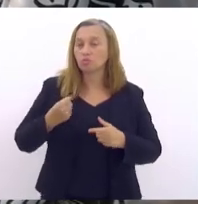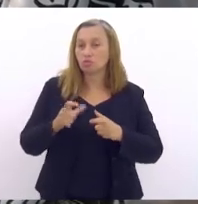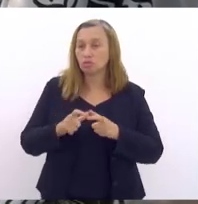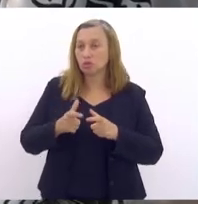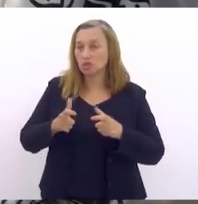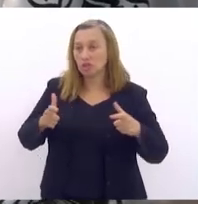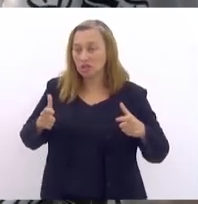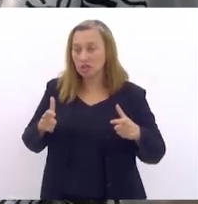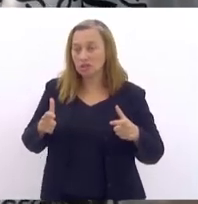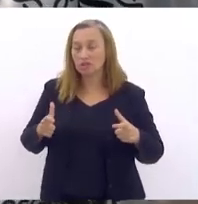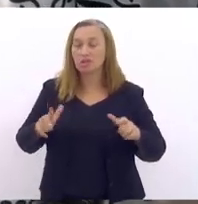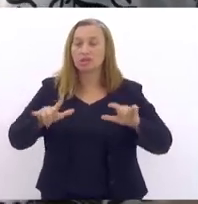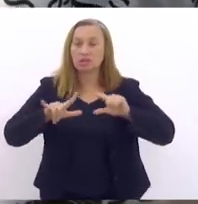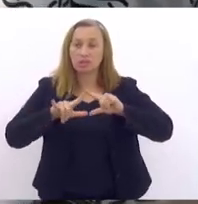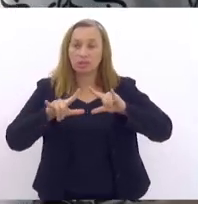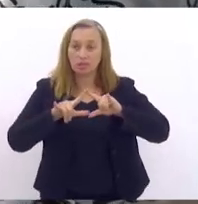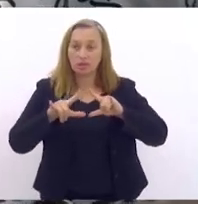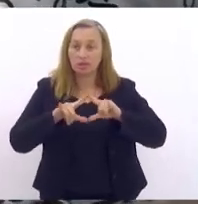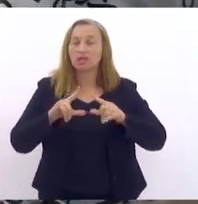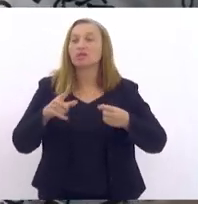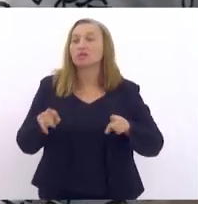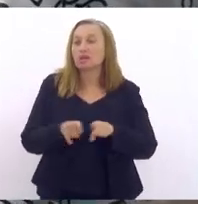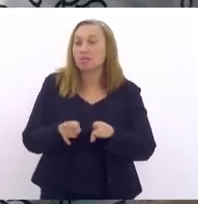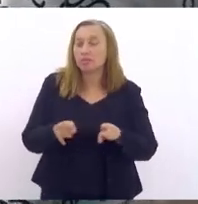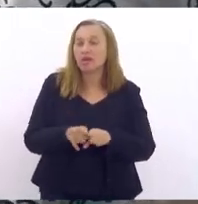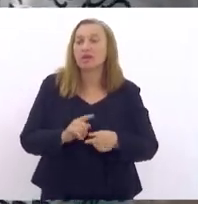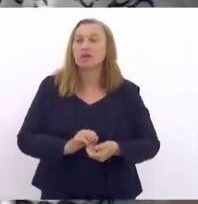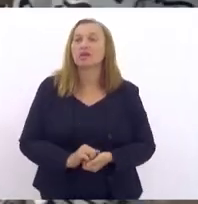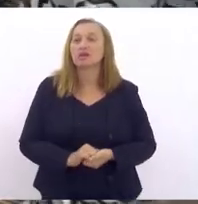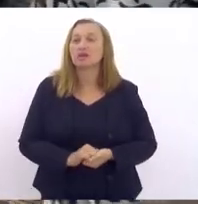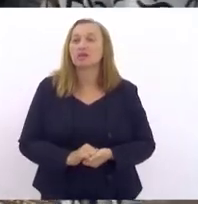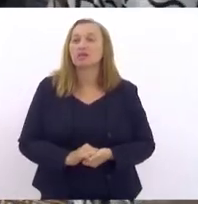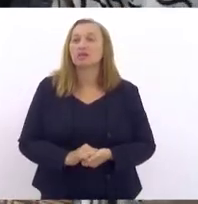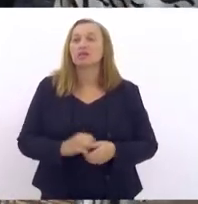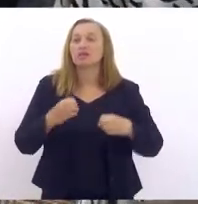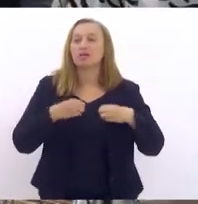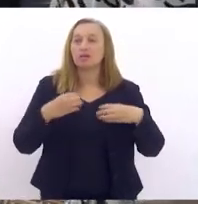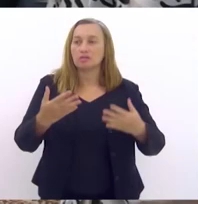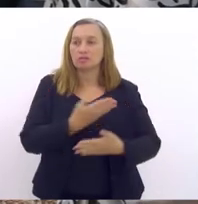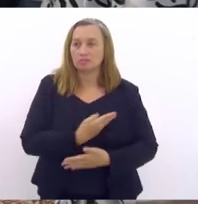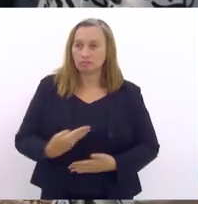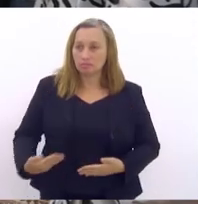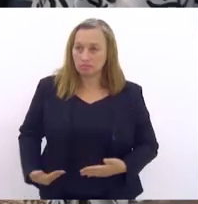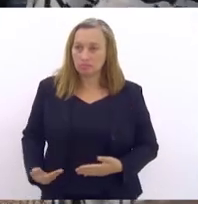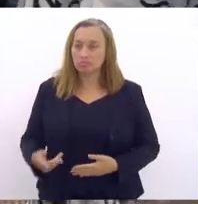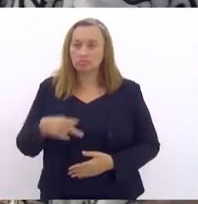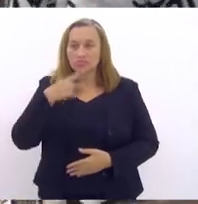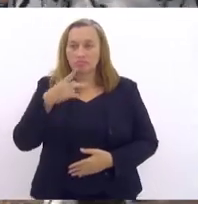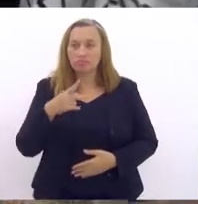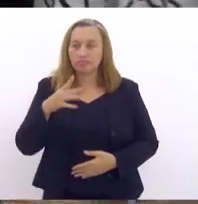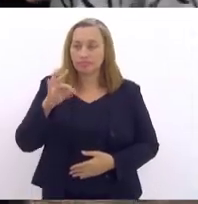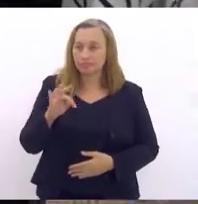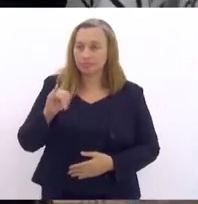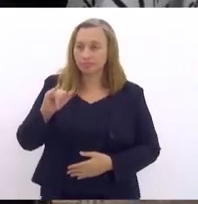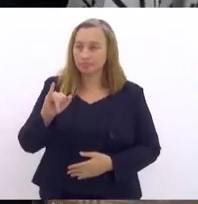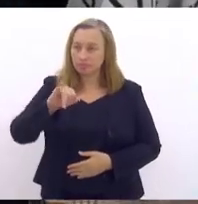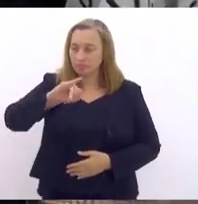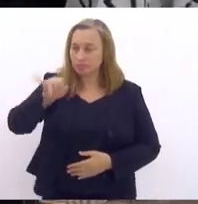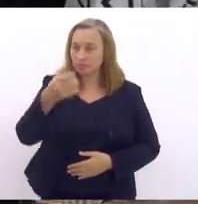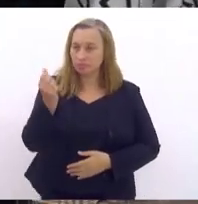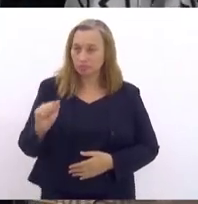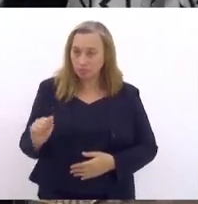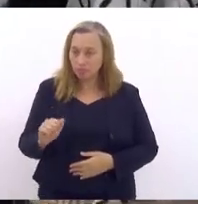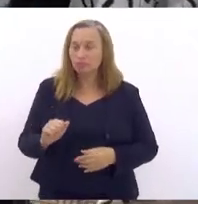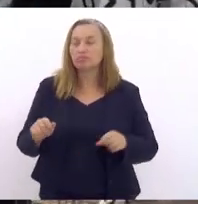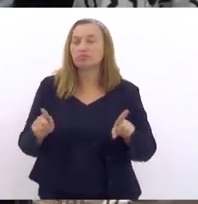atuação da milícia. Nós tivemos aqui uma audiência pública para tratar da Tijuca, tivemos uma audiência